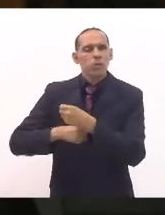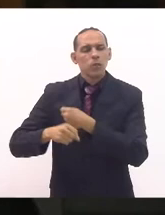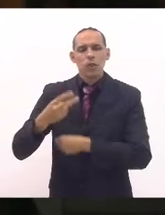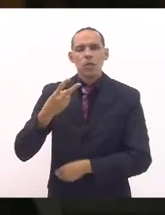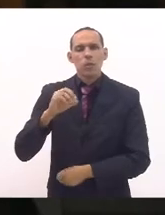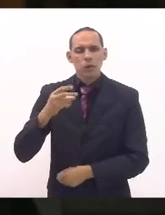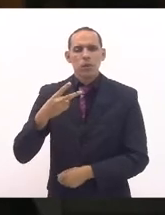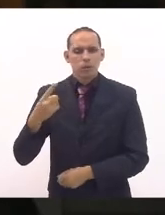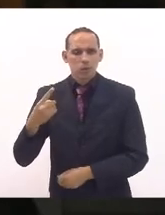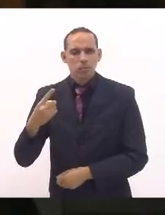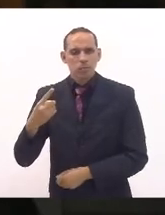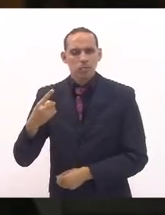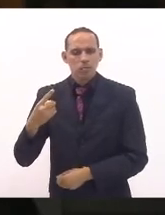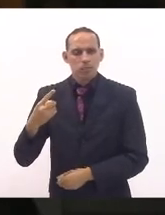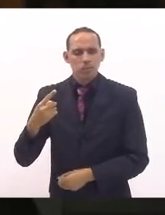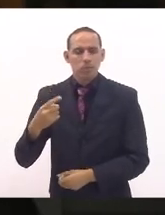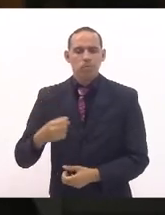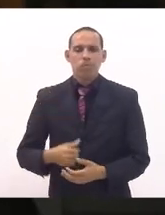2021,